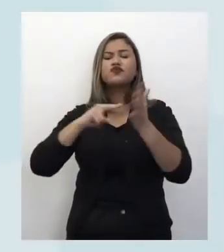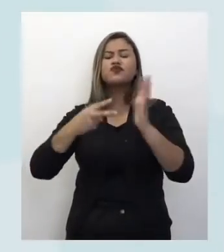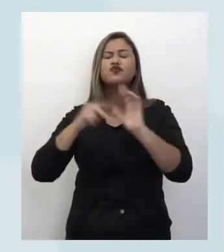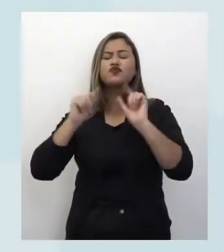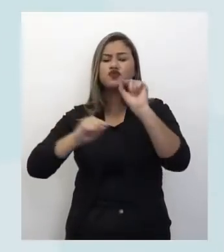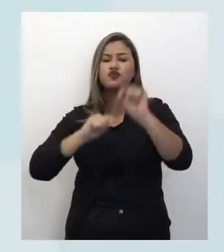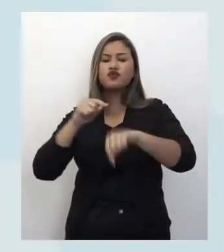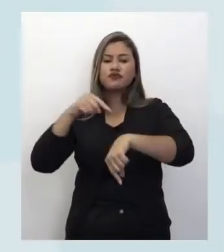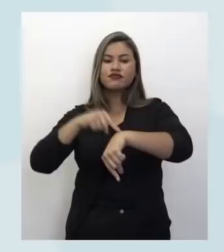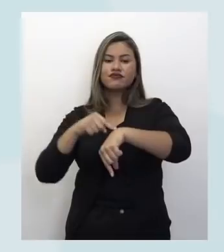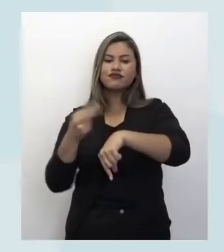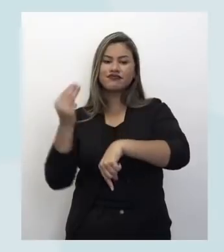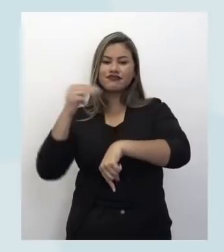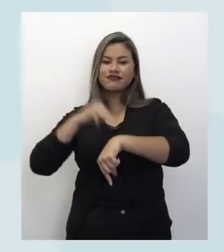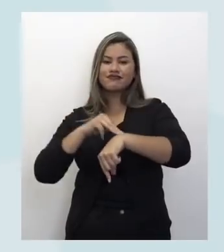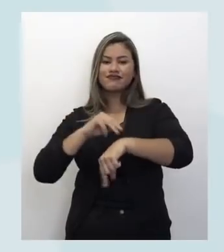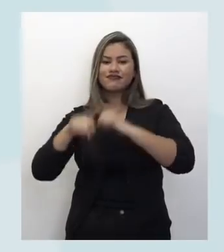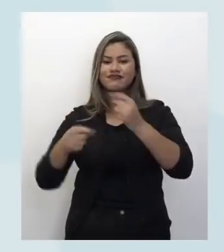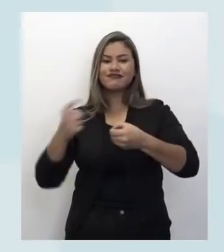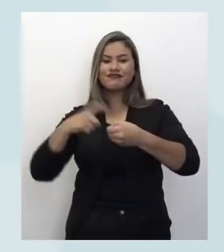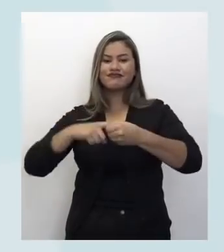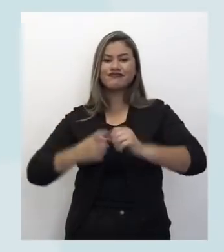vou dar 2 minutinhos.